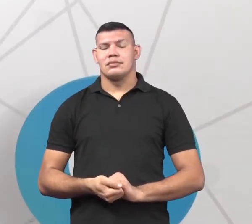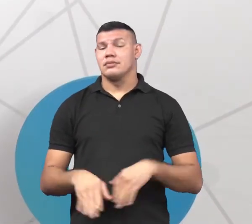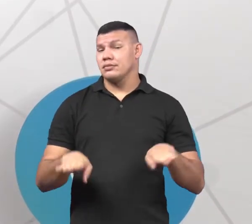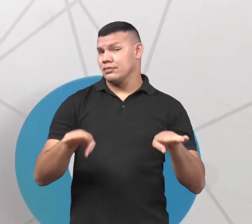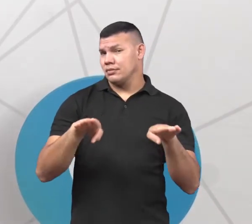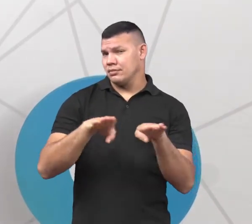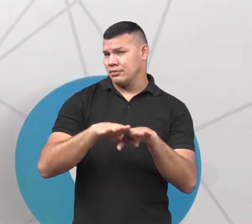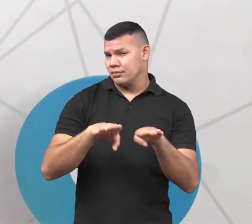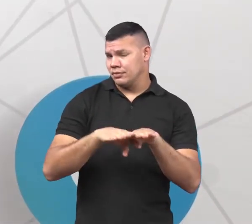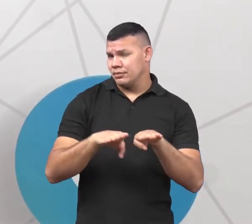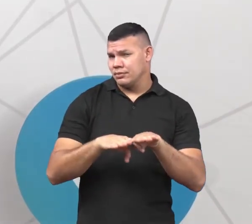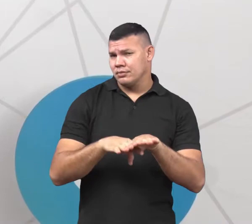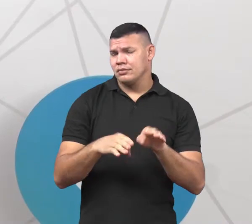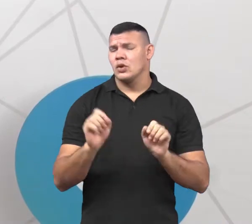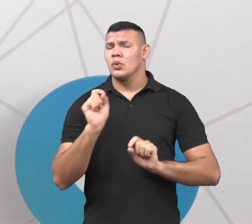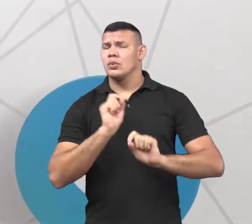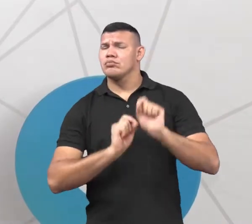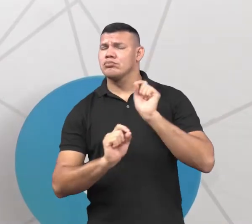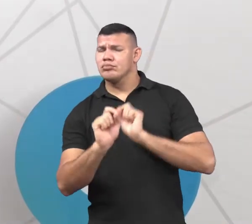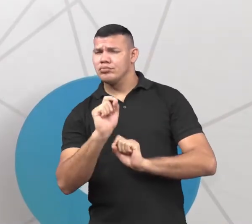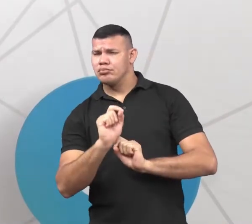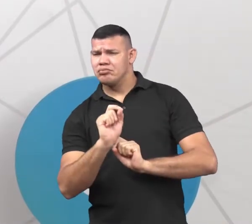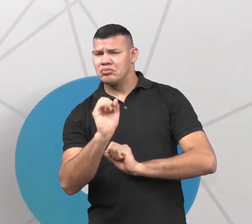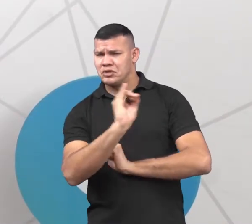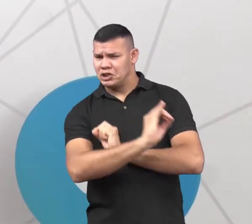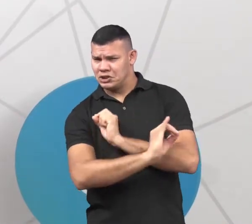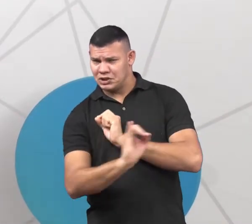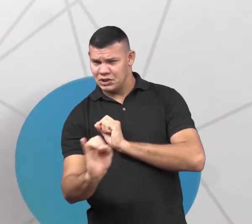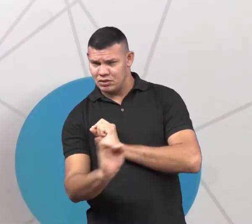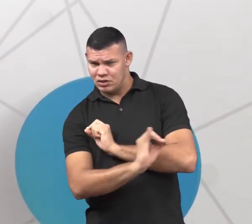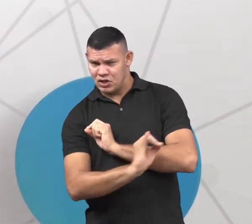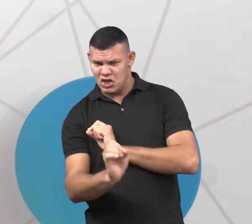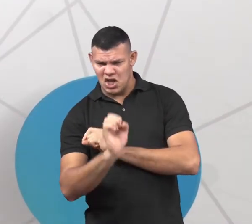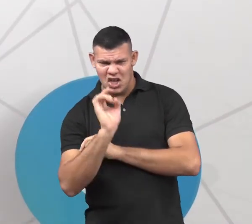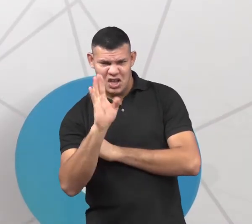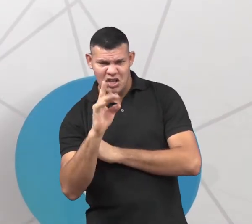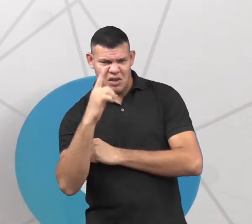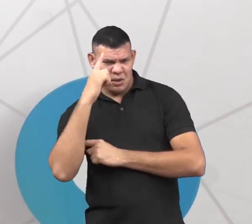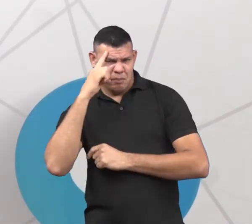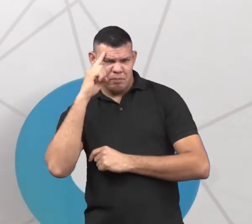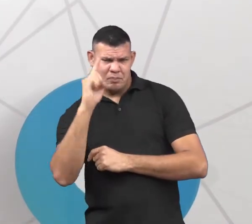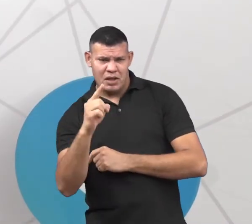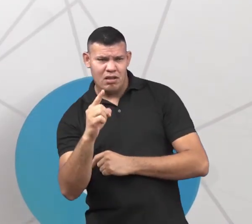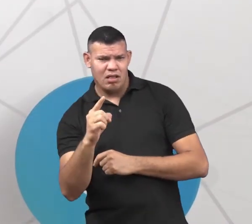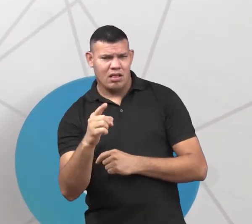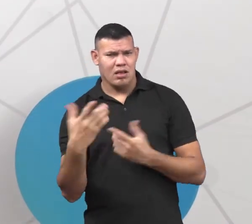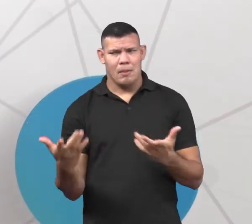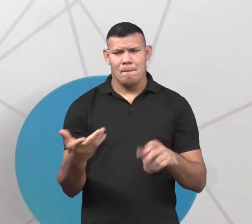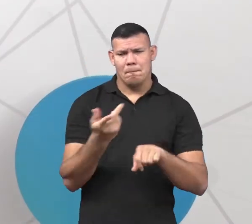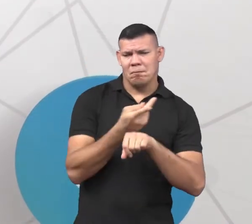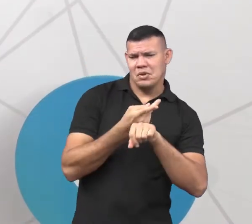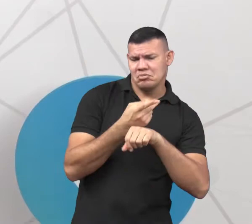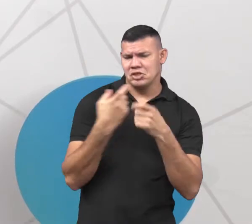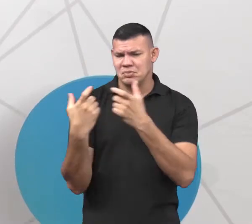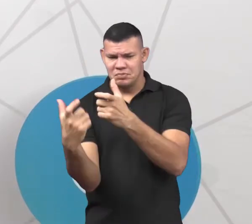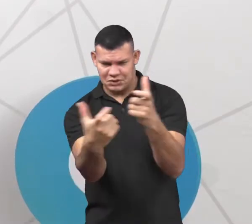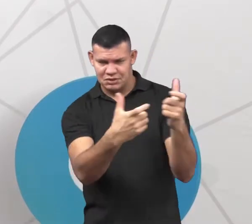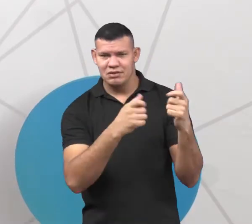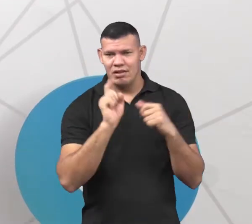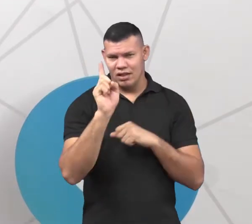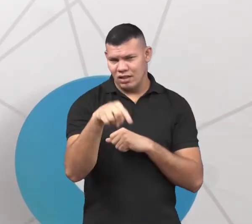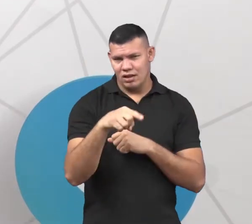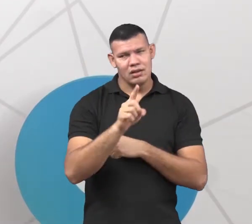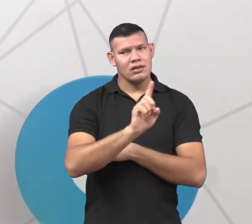Também utilizamos estas instruções para outras coisas, não somente para o trânsito. Por exemplo,